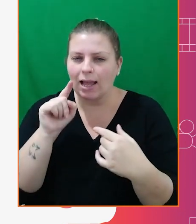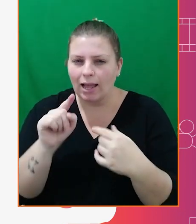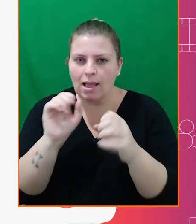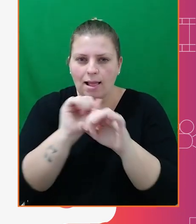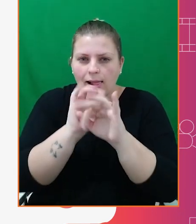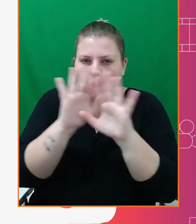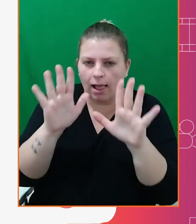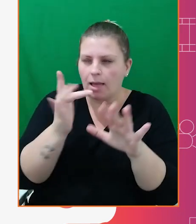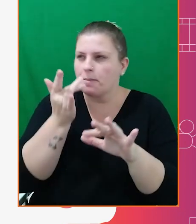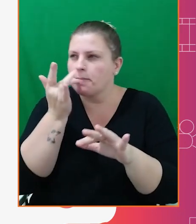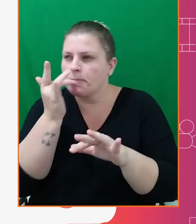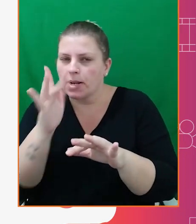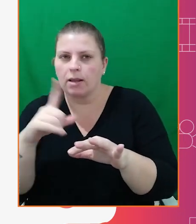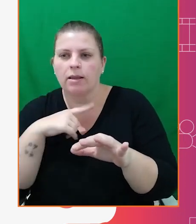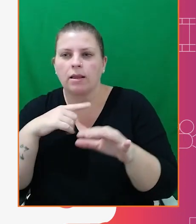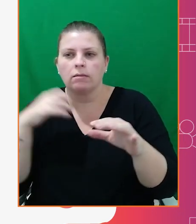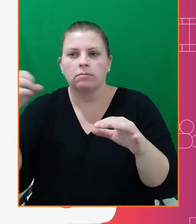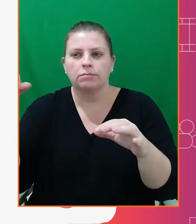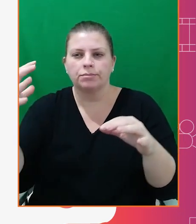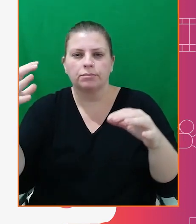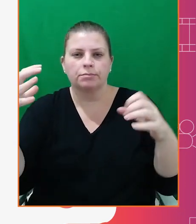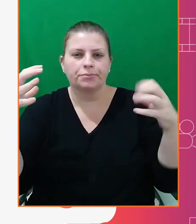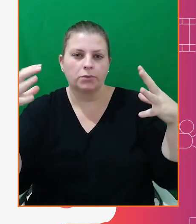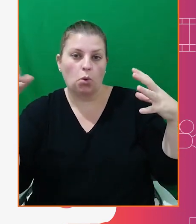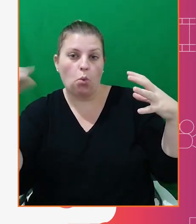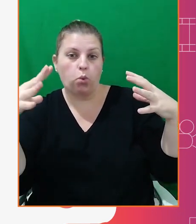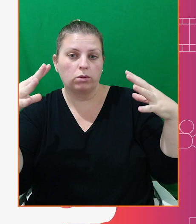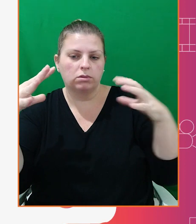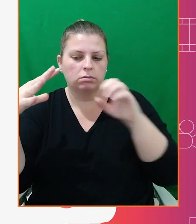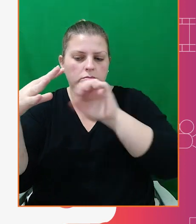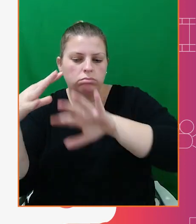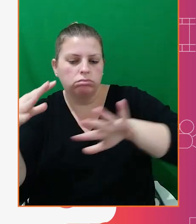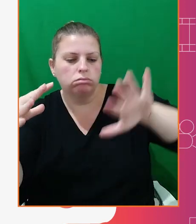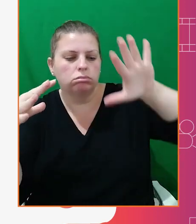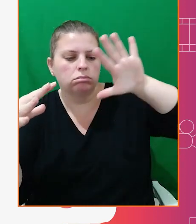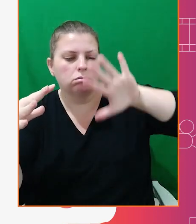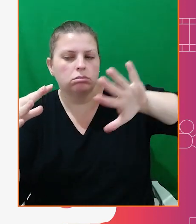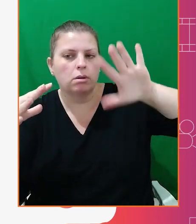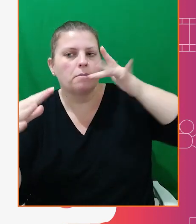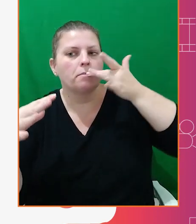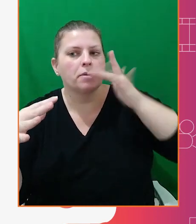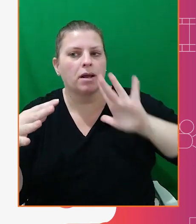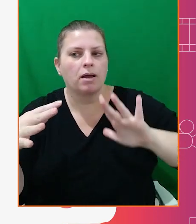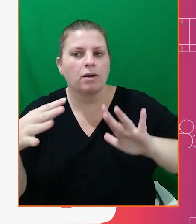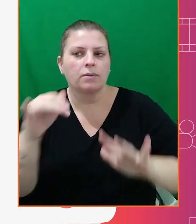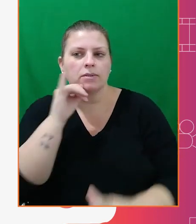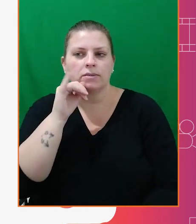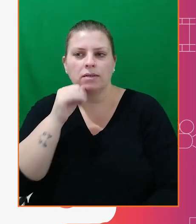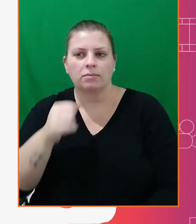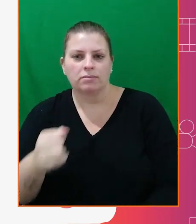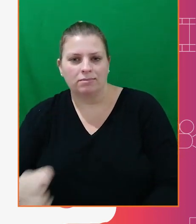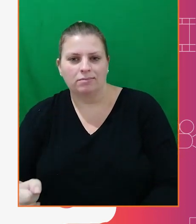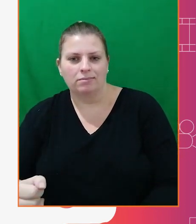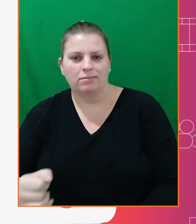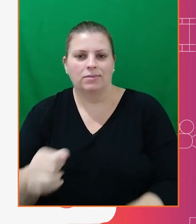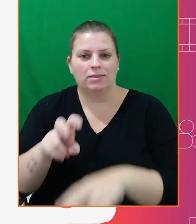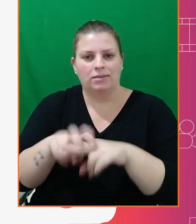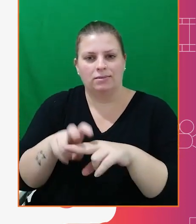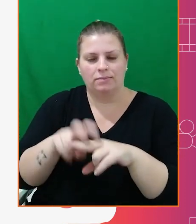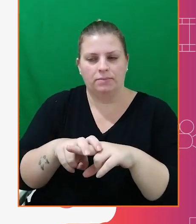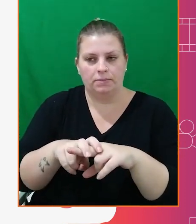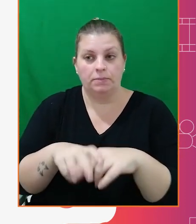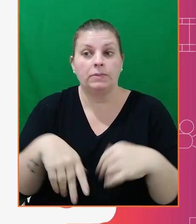normalmente esses são apenas alguns reflexos de luzes, como por exemplo no braço da cadeira. No entanto,